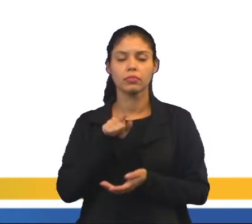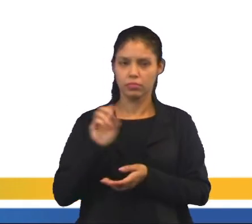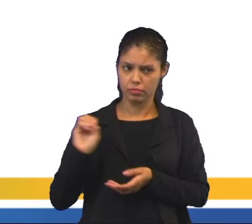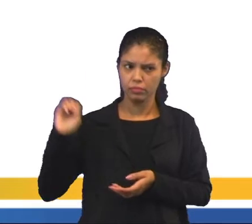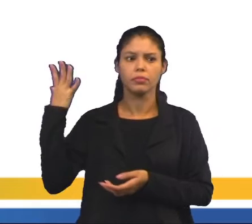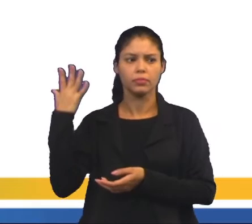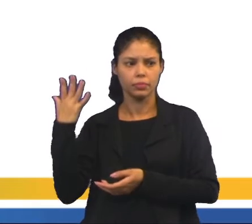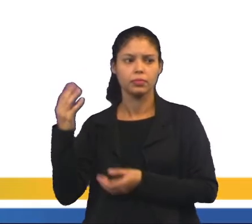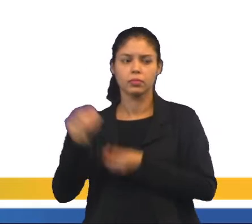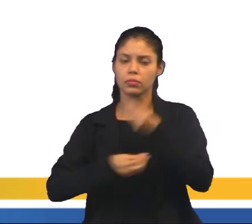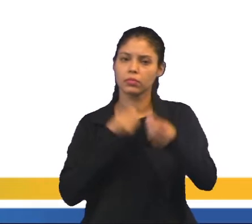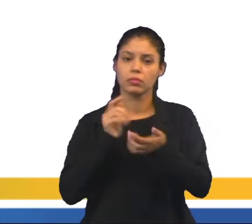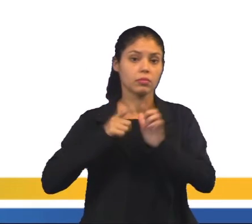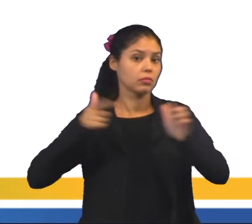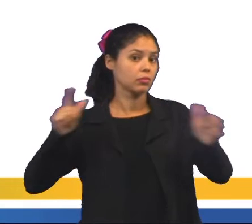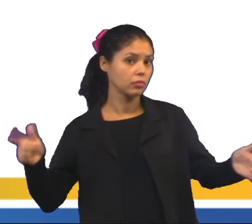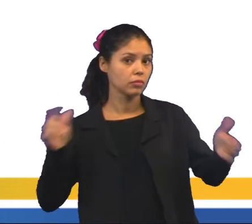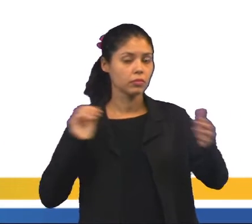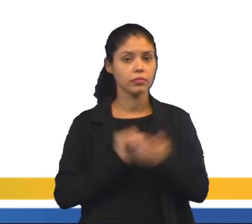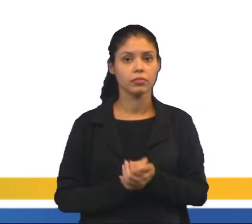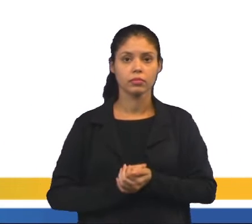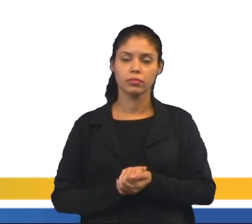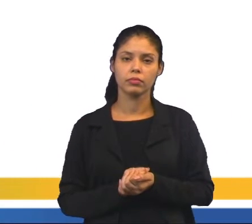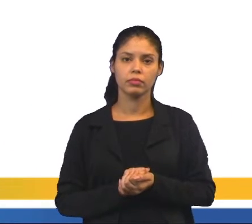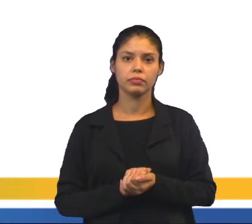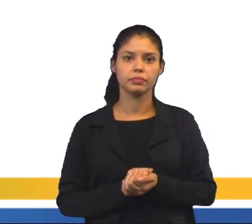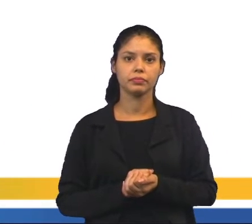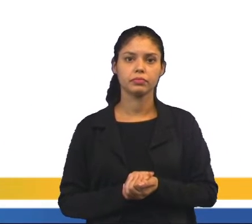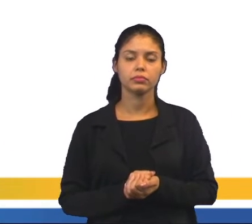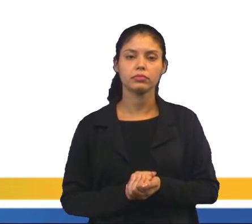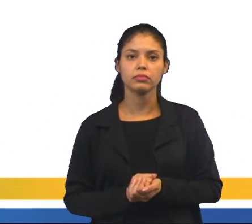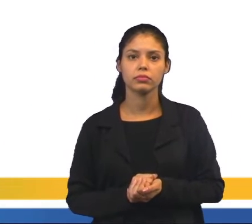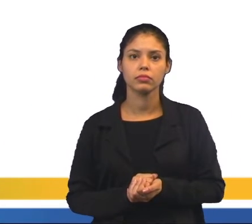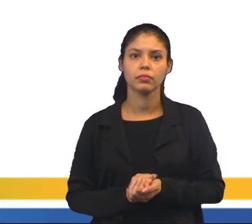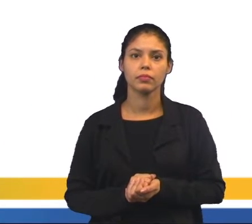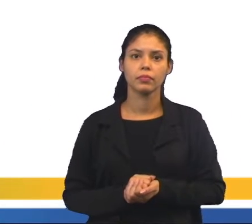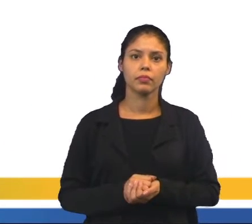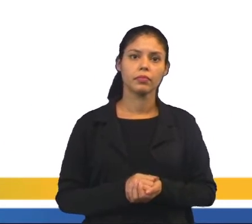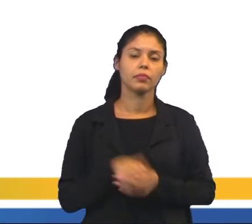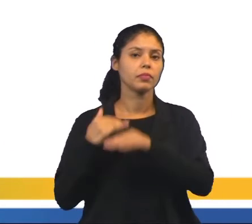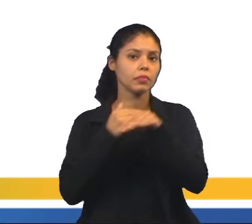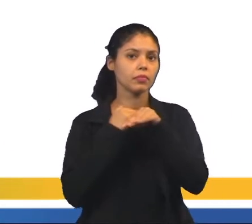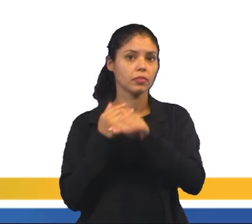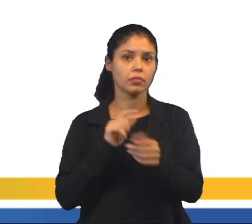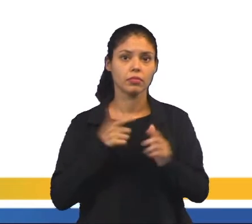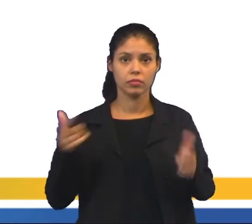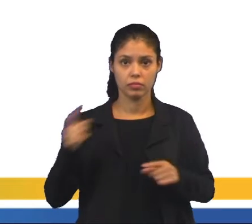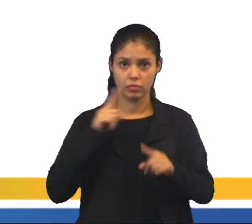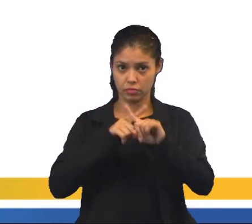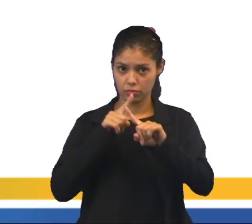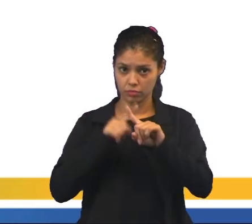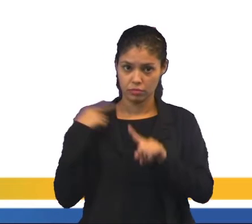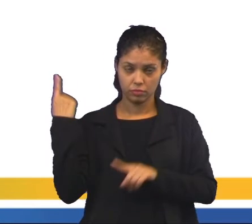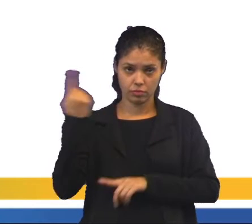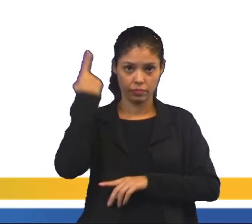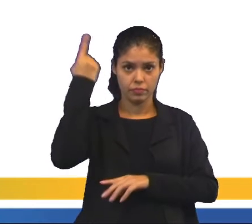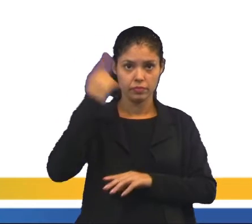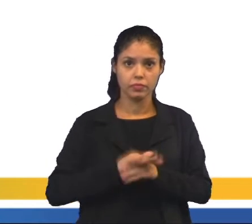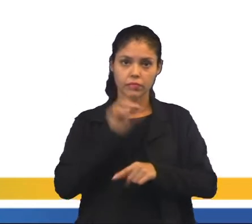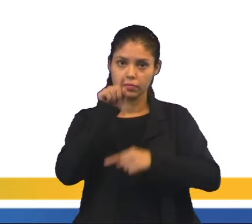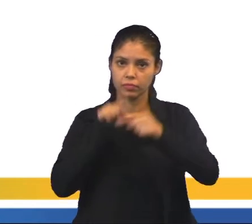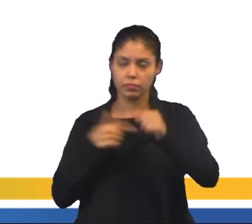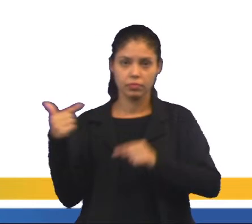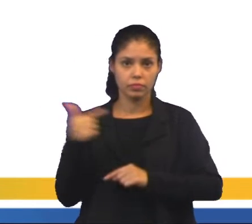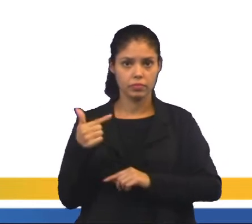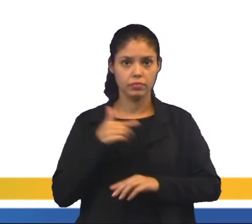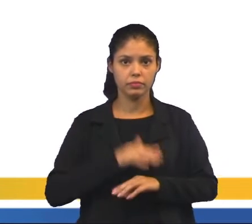caso aqui, ele vai ficar com a largura dele, tá? Então, aí nós temos a área é igual a largura vezes a altura dividido